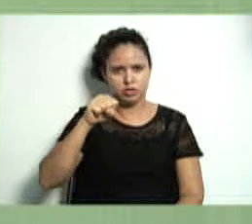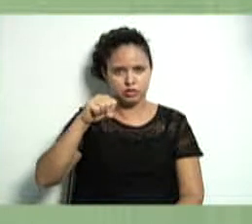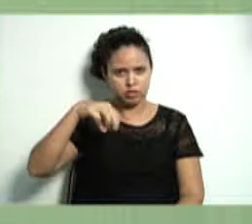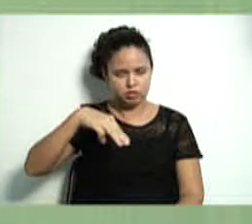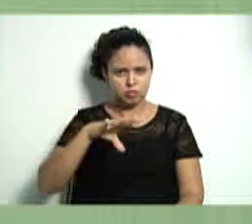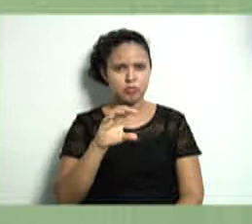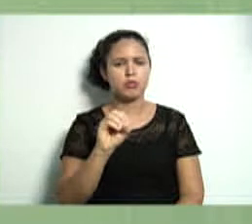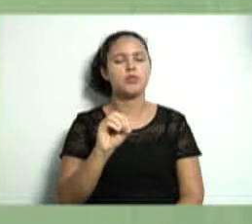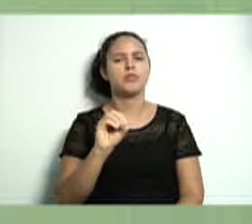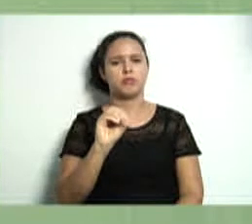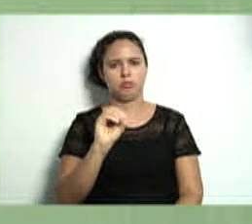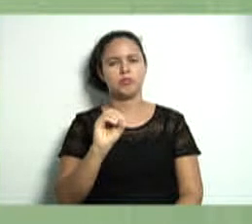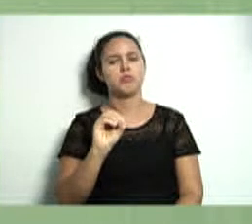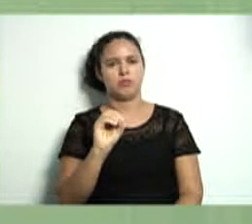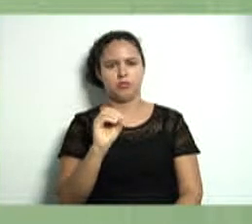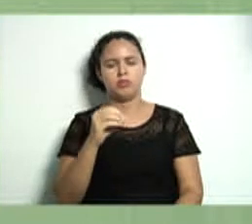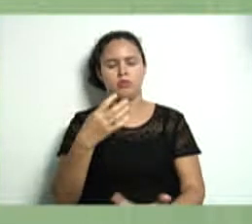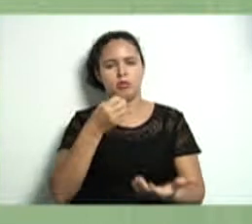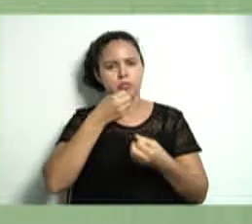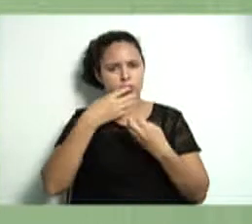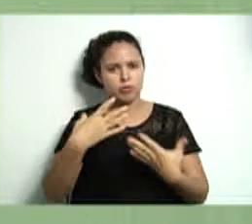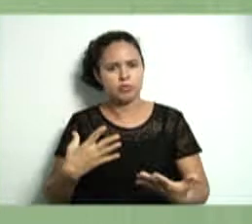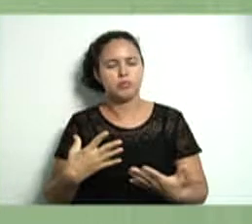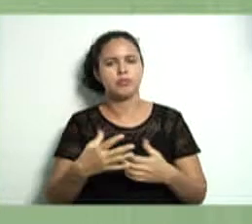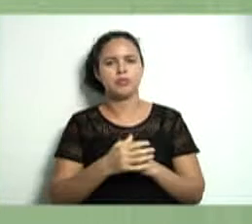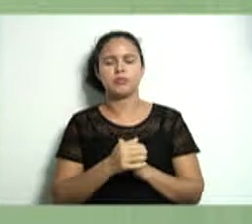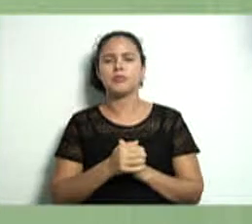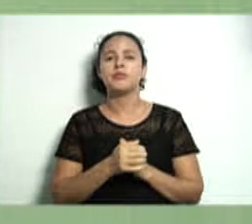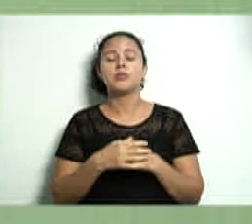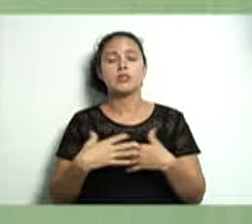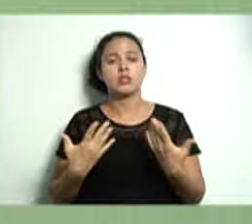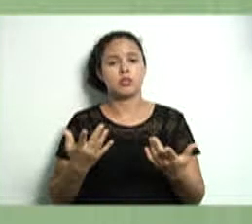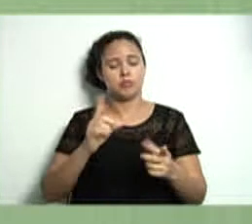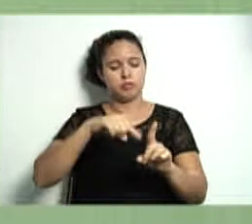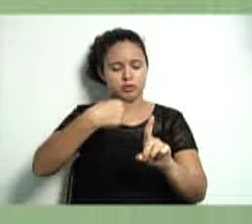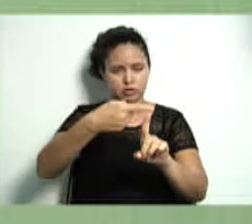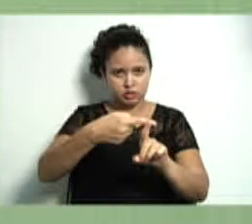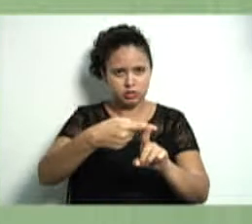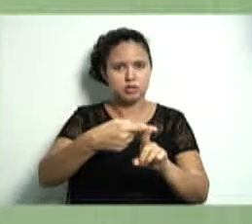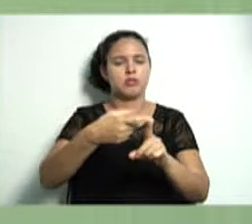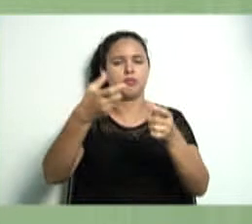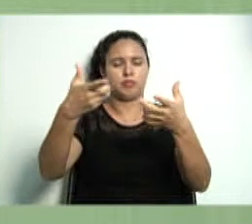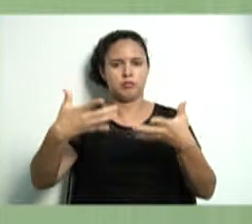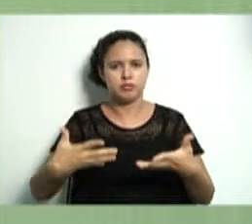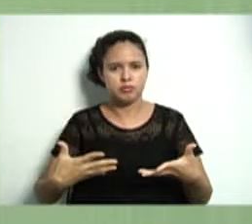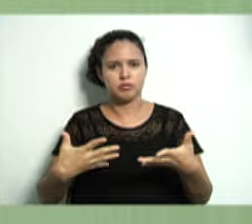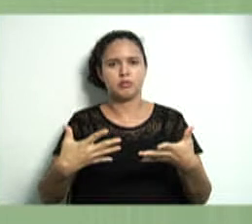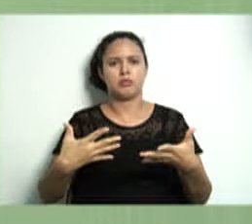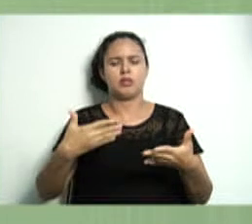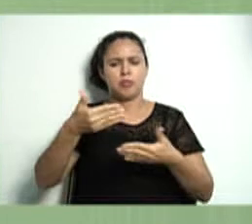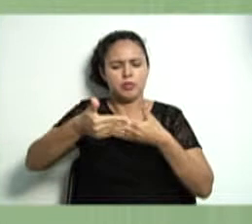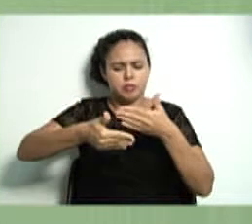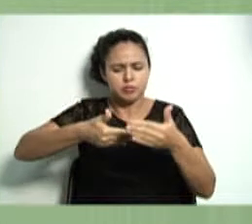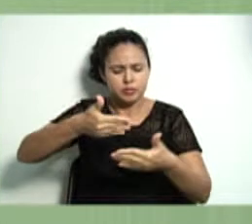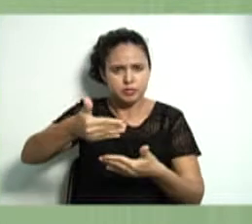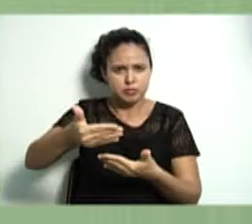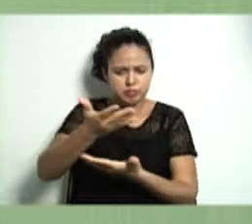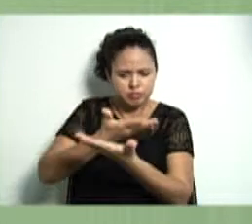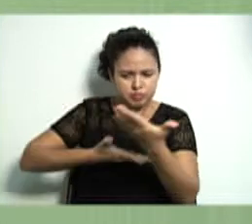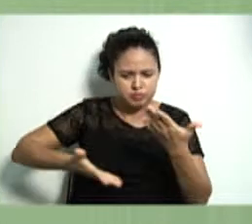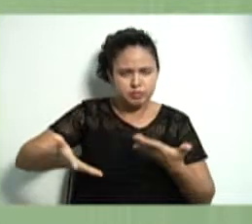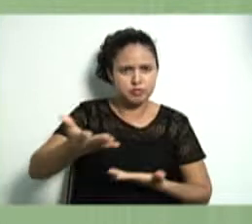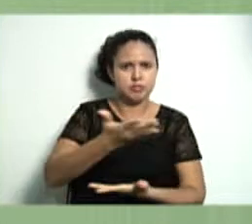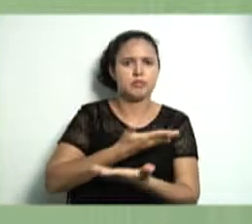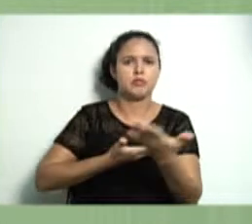produzir bens, né? Entretanto, como eu falei para vocês, as relações sociais elas se transformam no decorrer do tempo. E